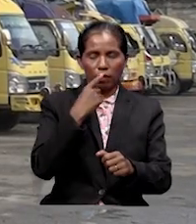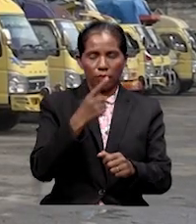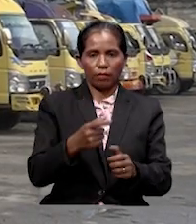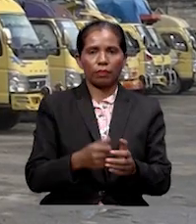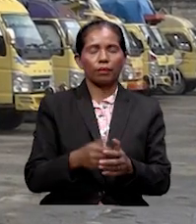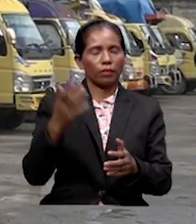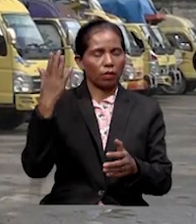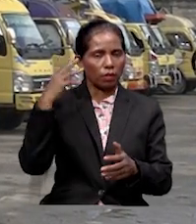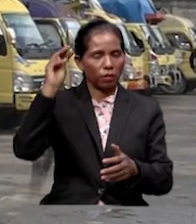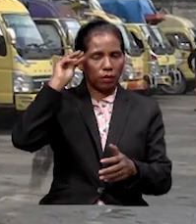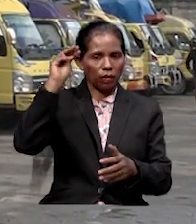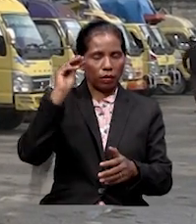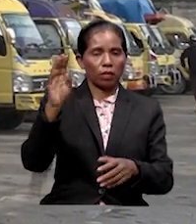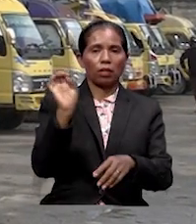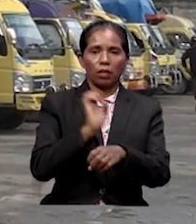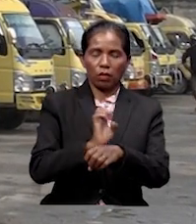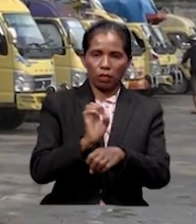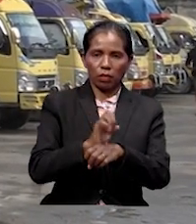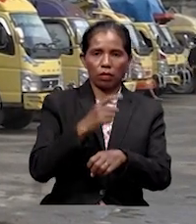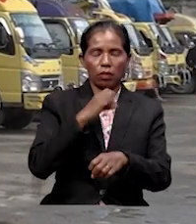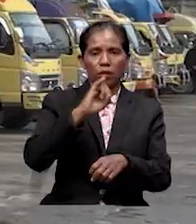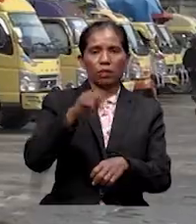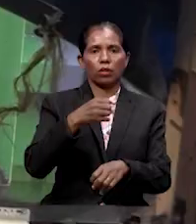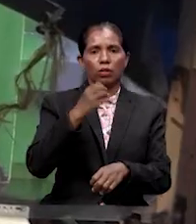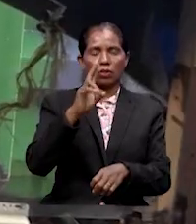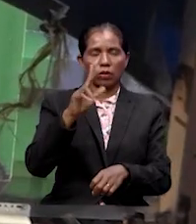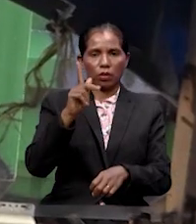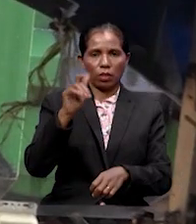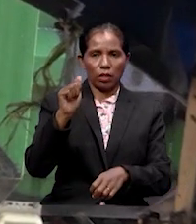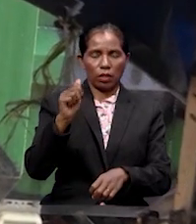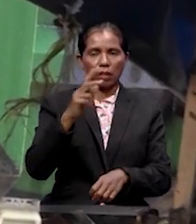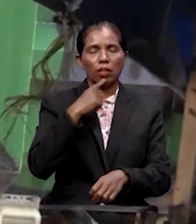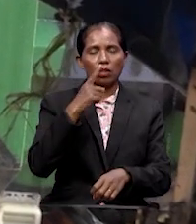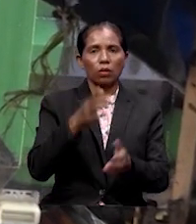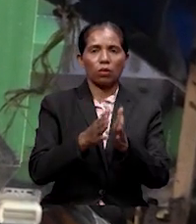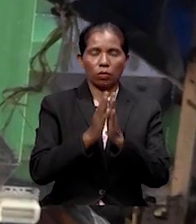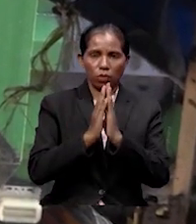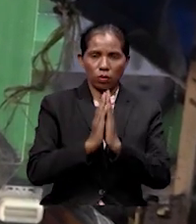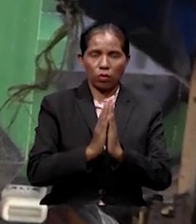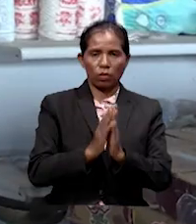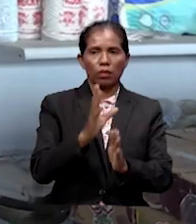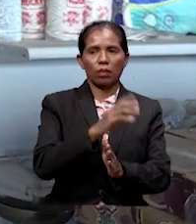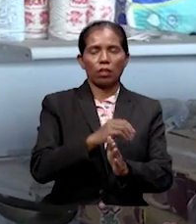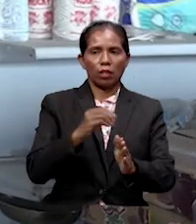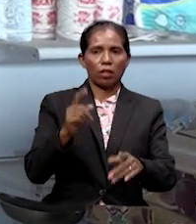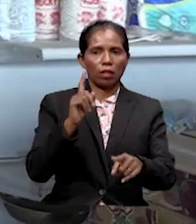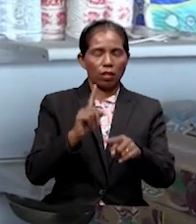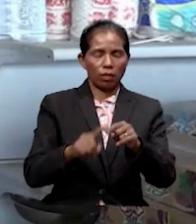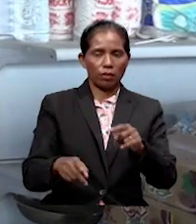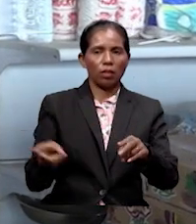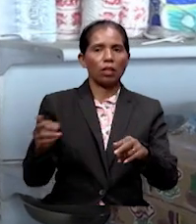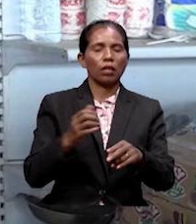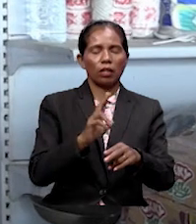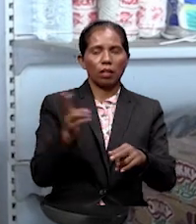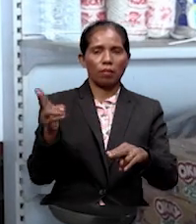né, ministro coordenador assunto econômico Joaquim Amaral, russo da empresa distribuidor, Atulabele inventa